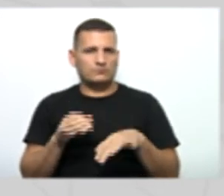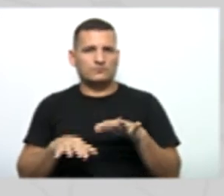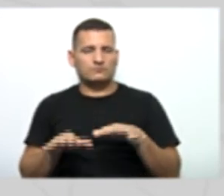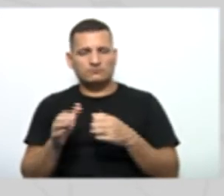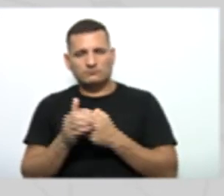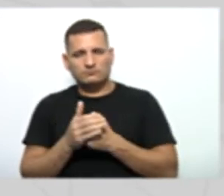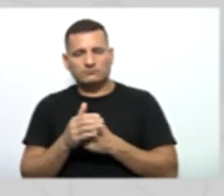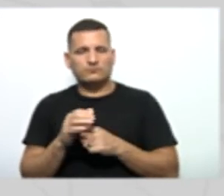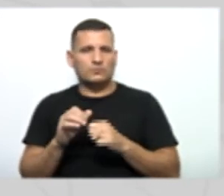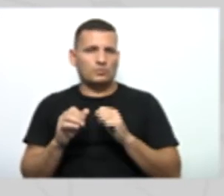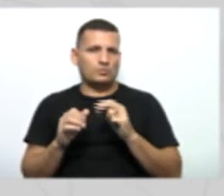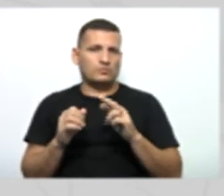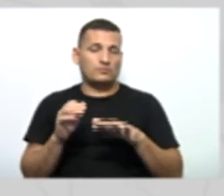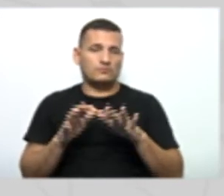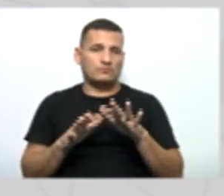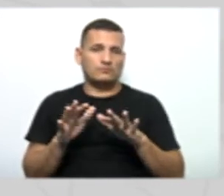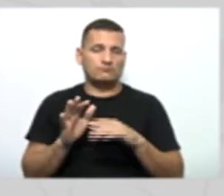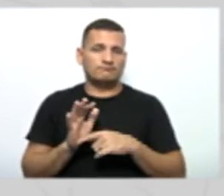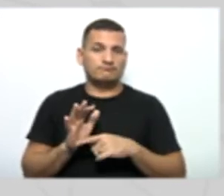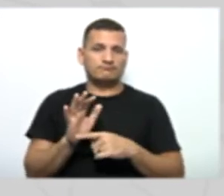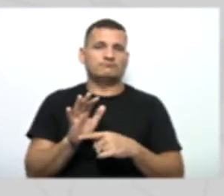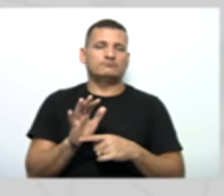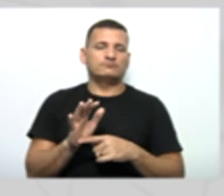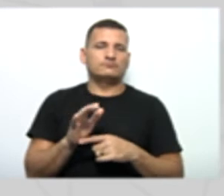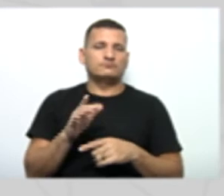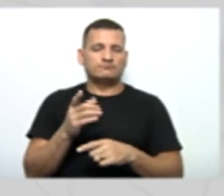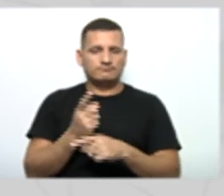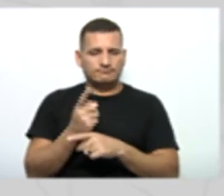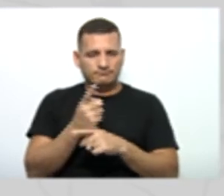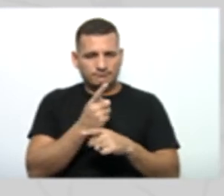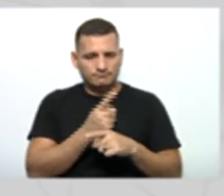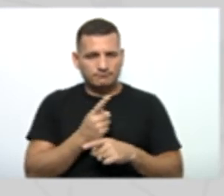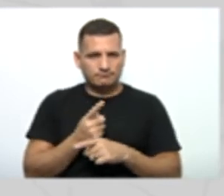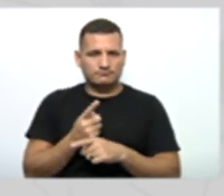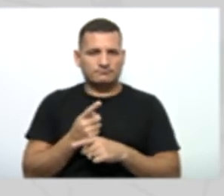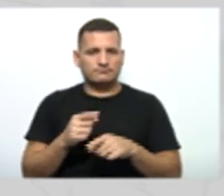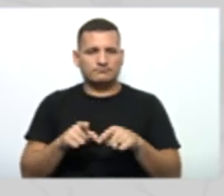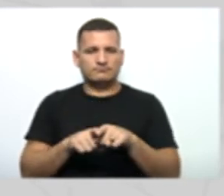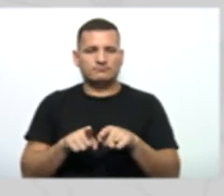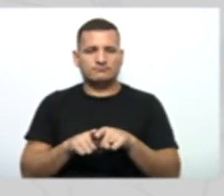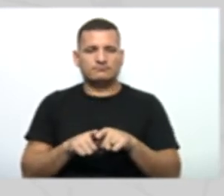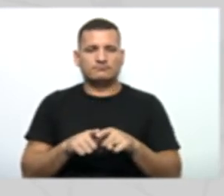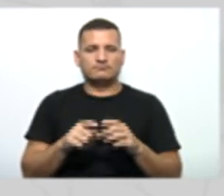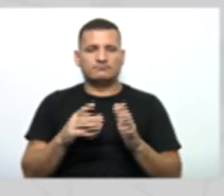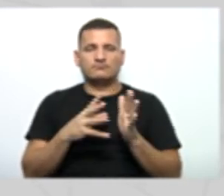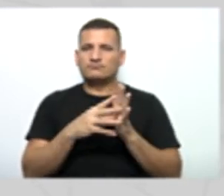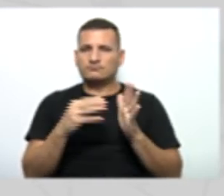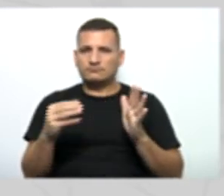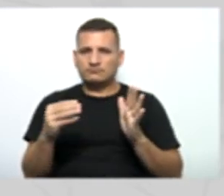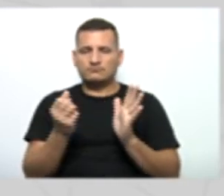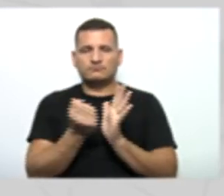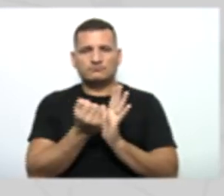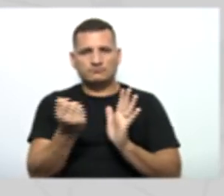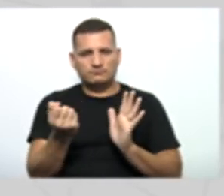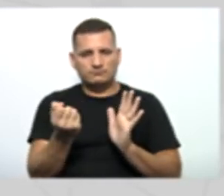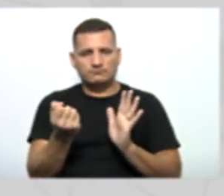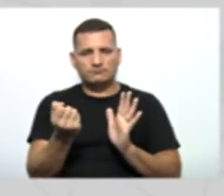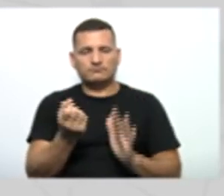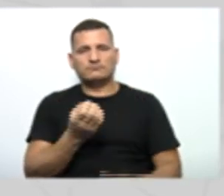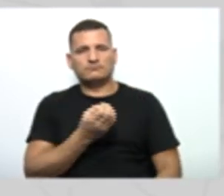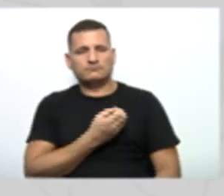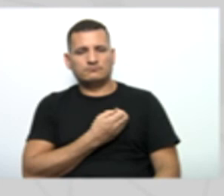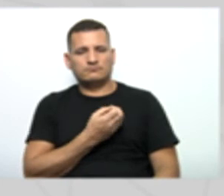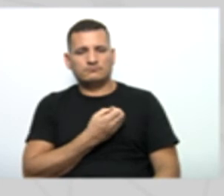de você identificar sim também. Modelo. Identificou a marca, o código, a